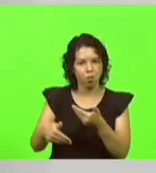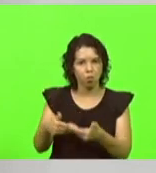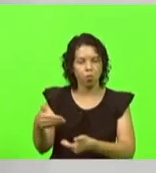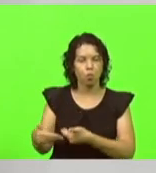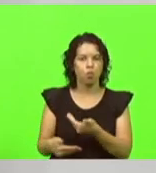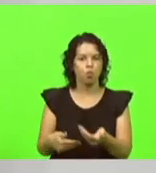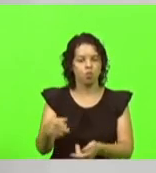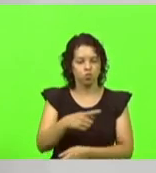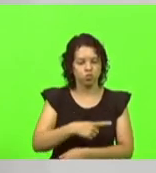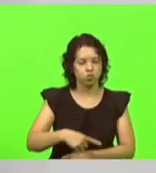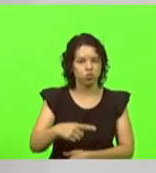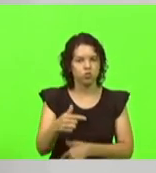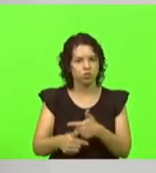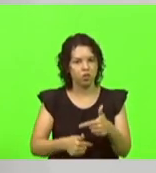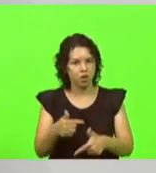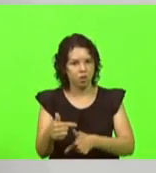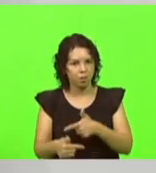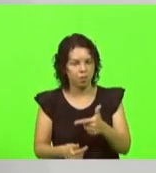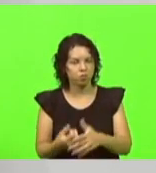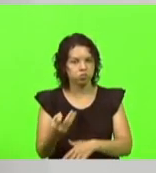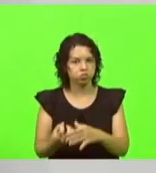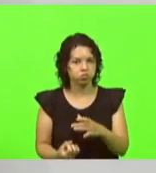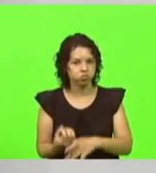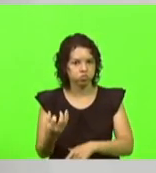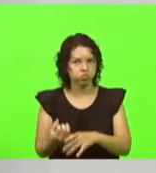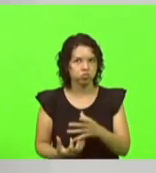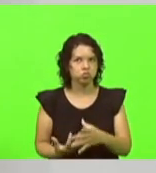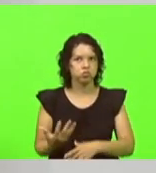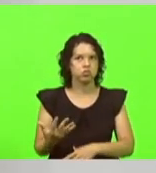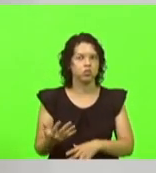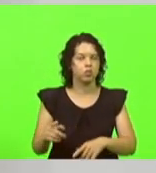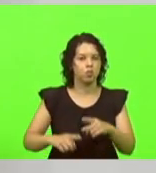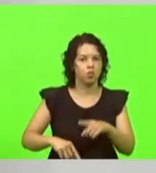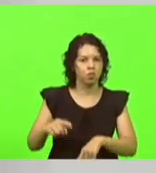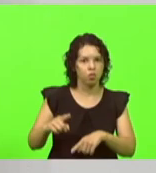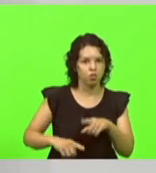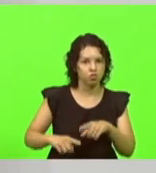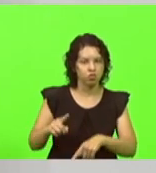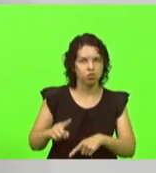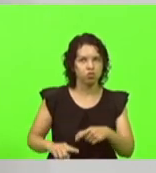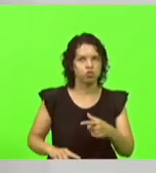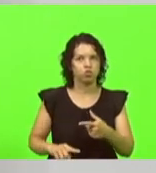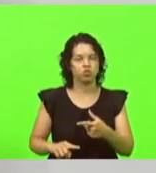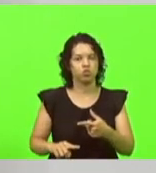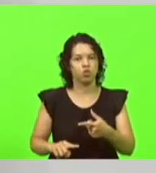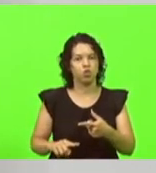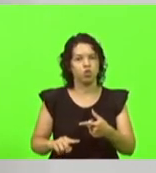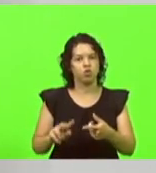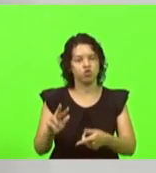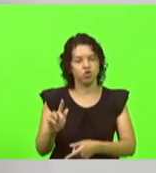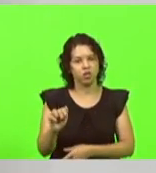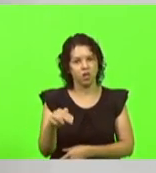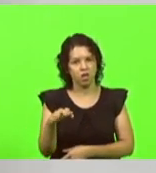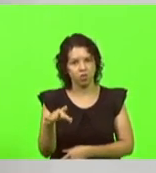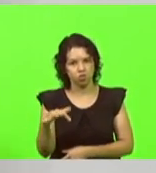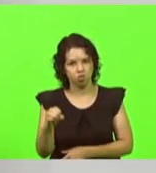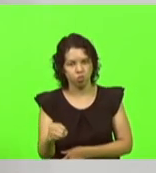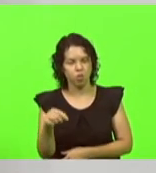de material genético no estado de Santa Catarina, de suínos. e sempre